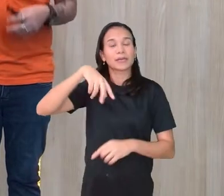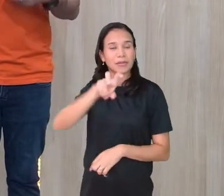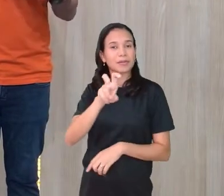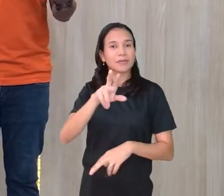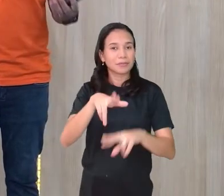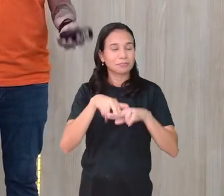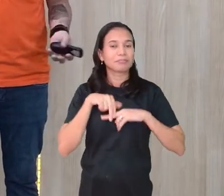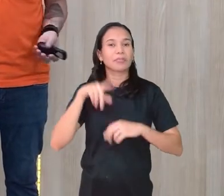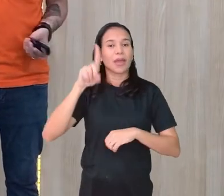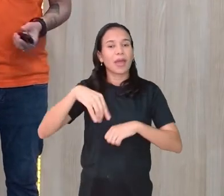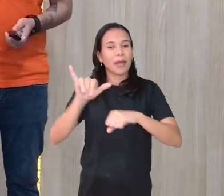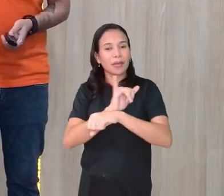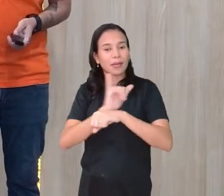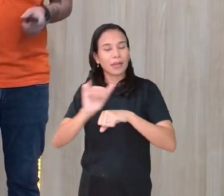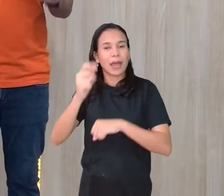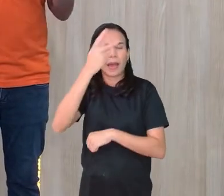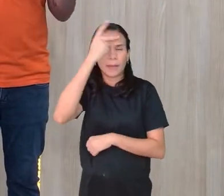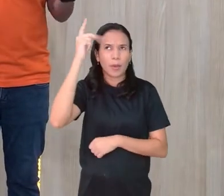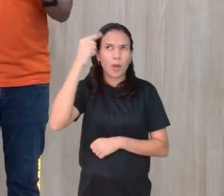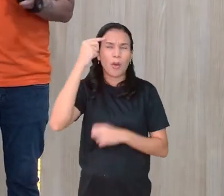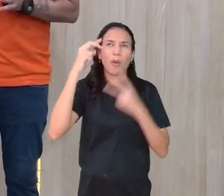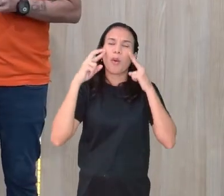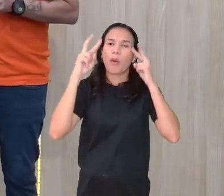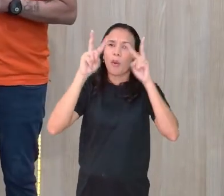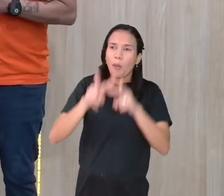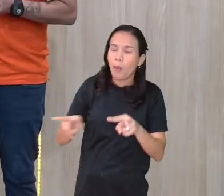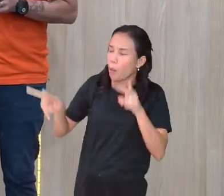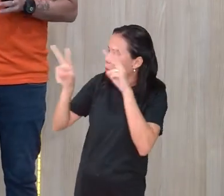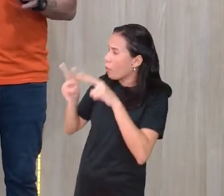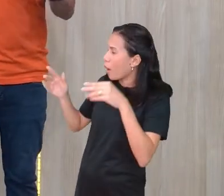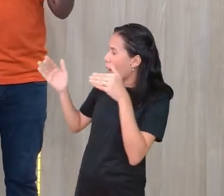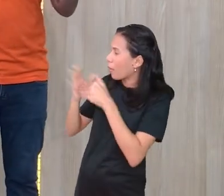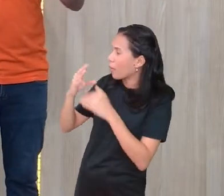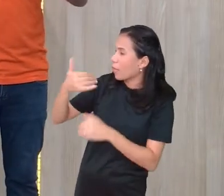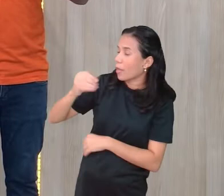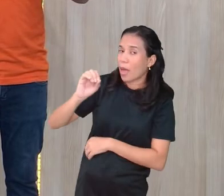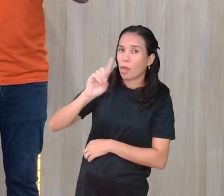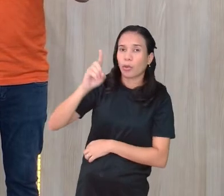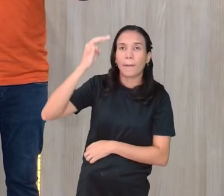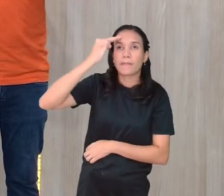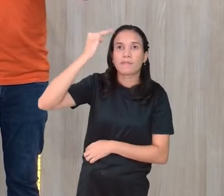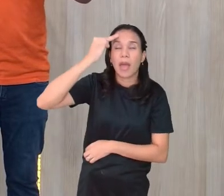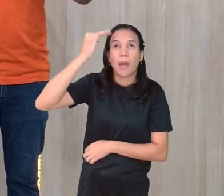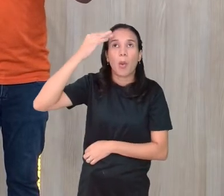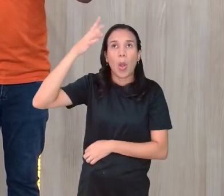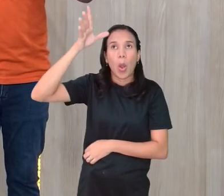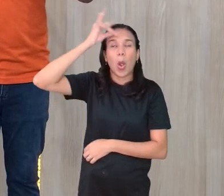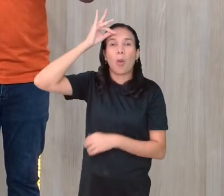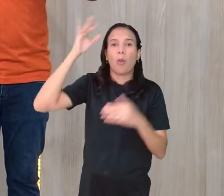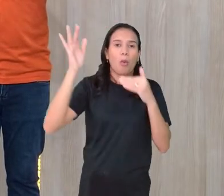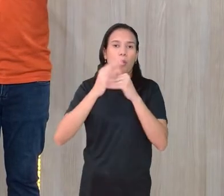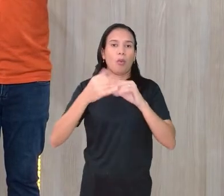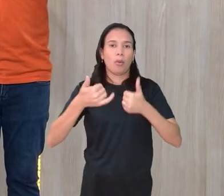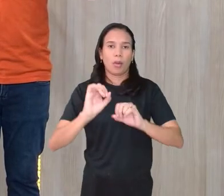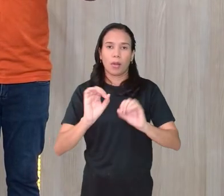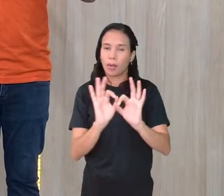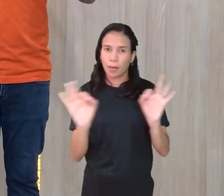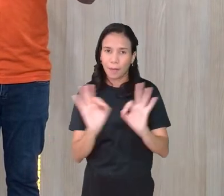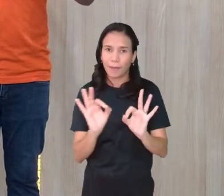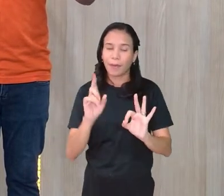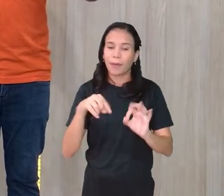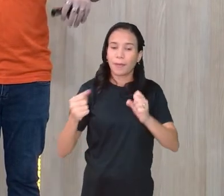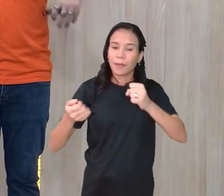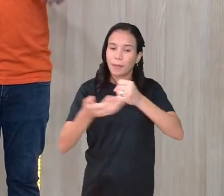Ou seja, são maneiras de você olhar essa tabuada até 10, não é para decorar só até a tabuada de 10. Ela vai ser